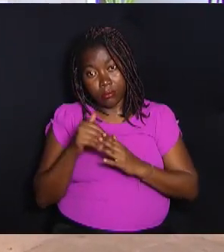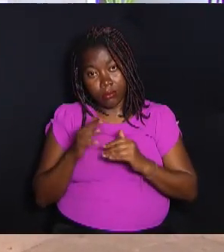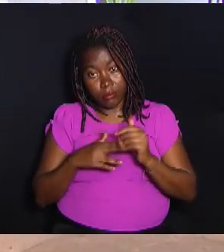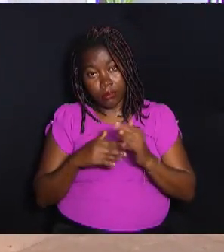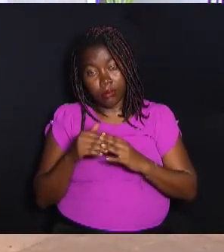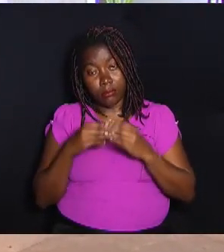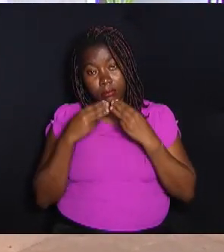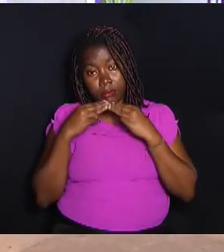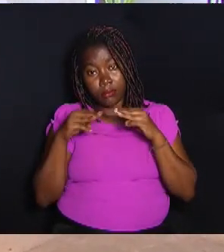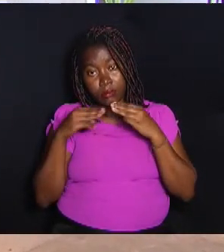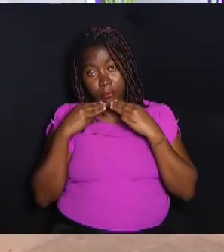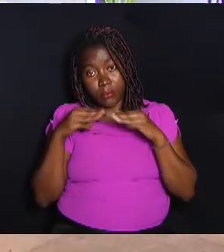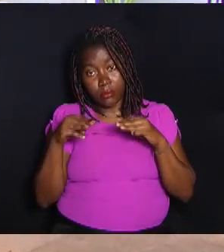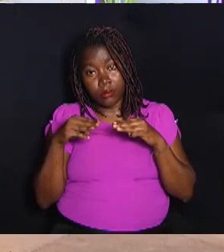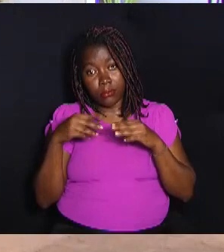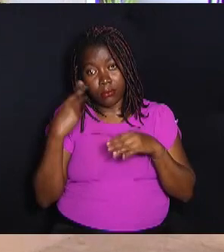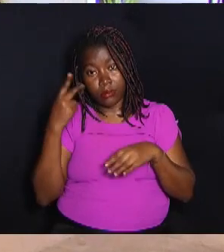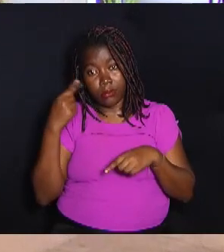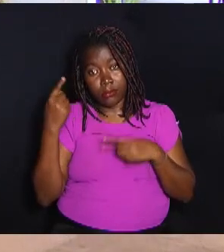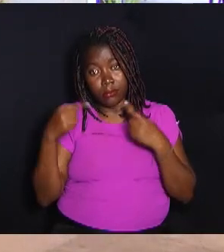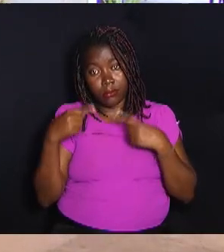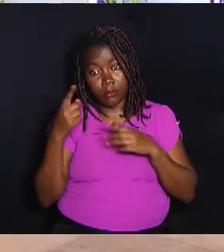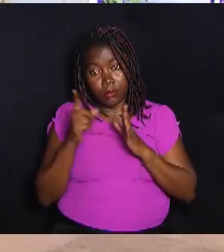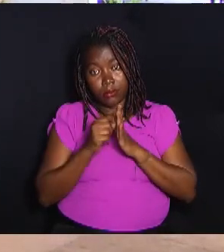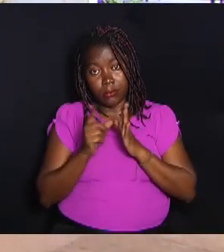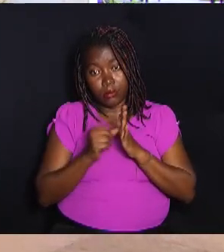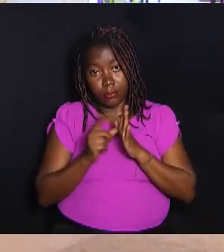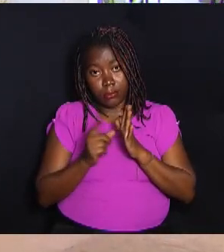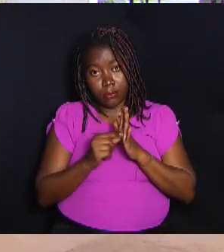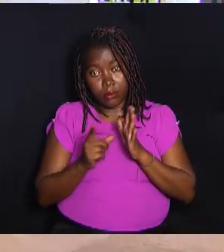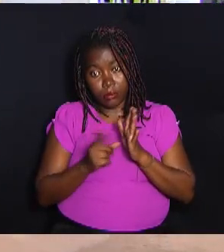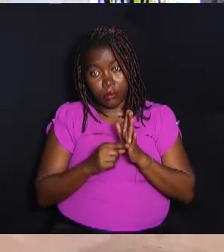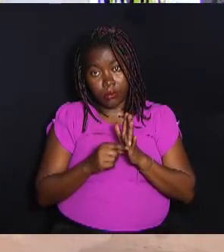Arruda, especialista em marketing político digital,